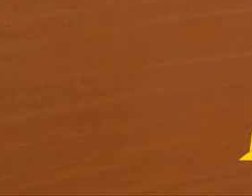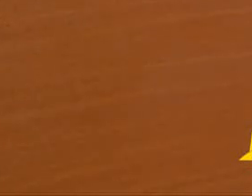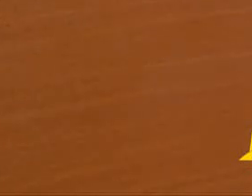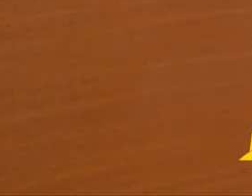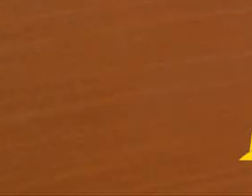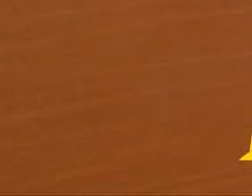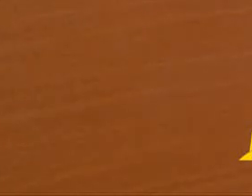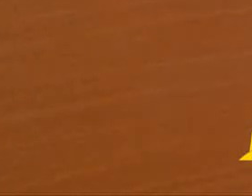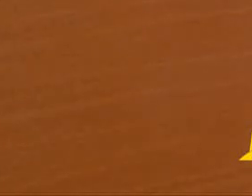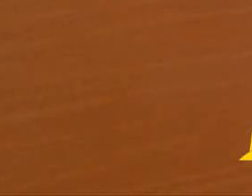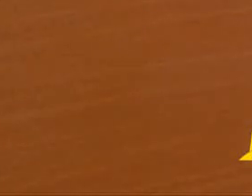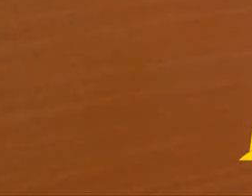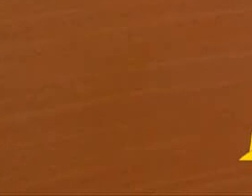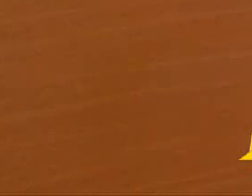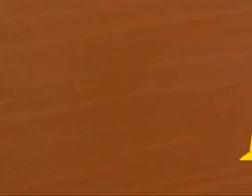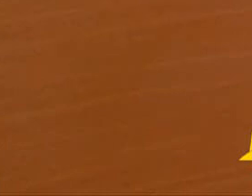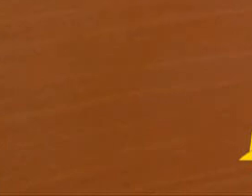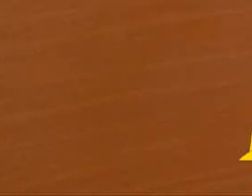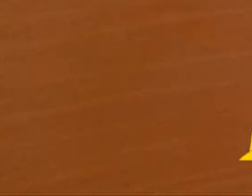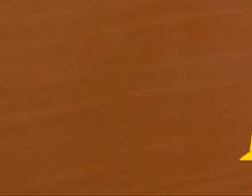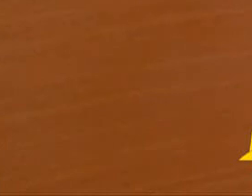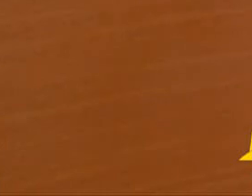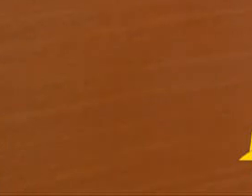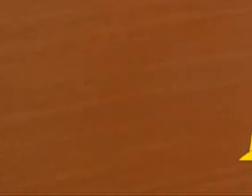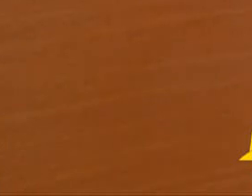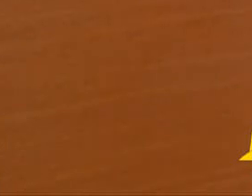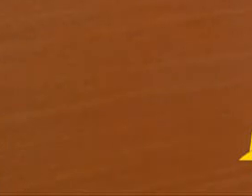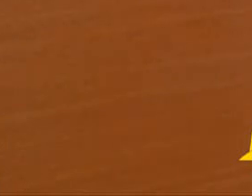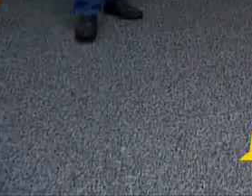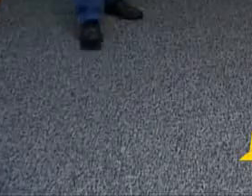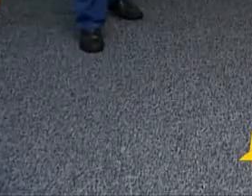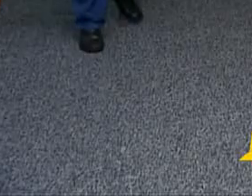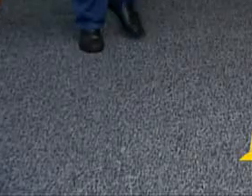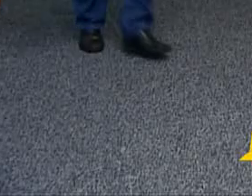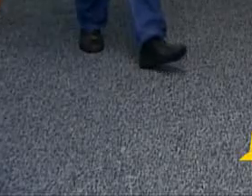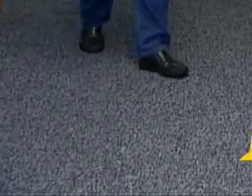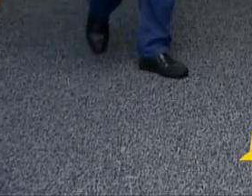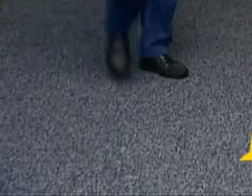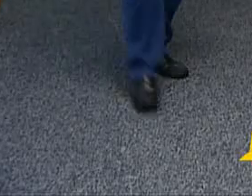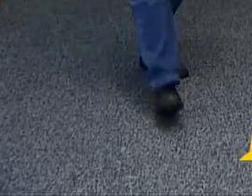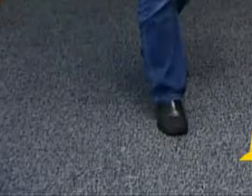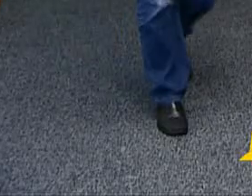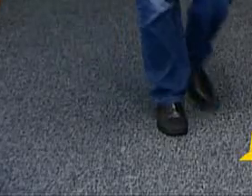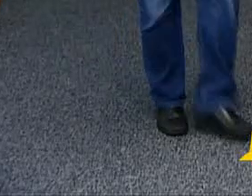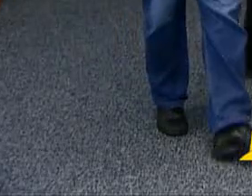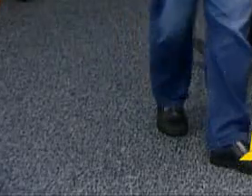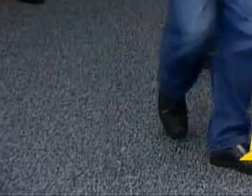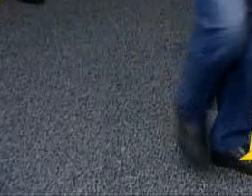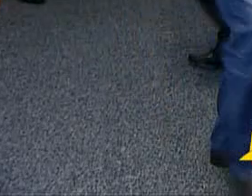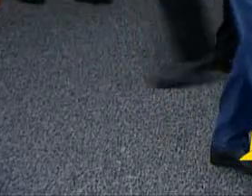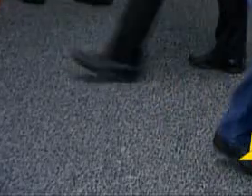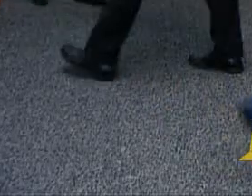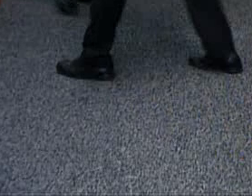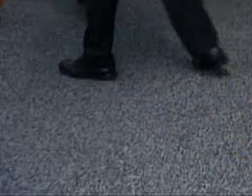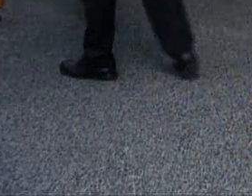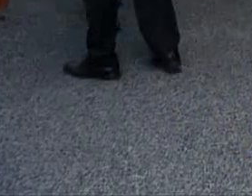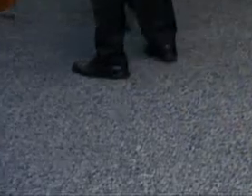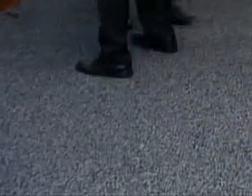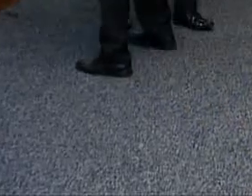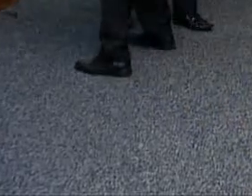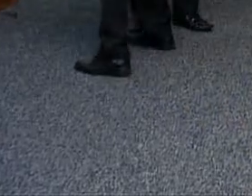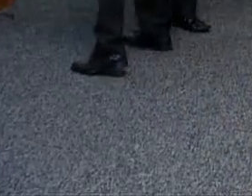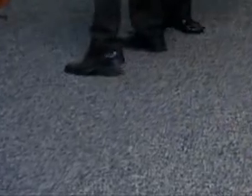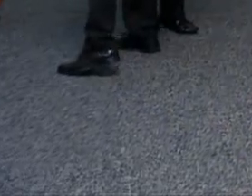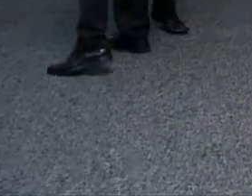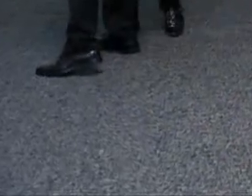todos. Obrigado, presidente. Nós convidamos todos os vereadores e vereadoras para permanecerem em